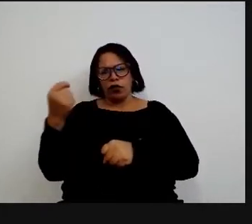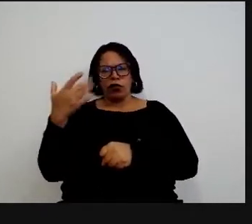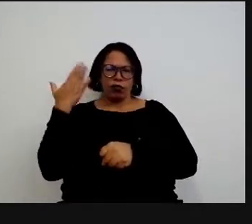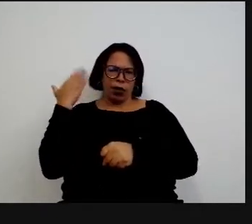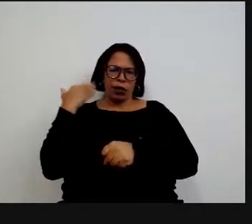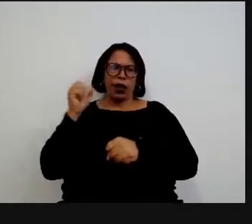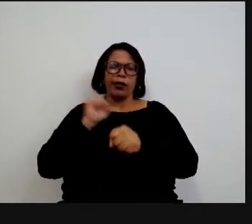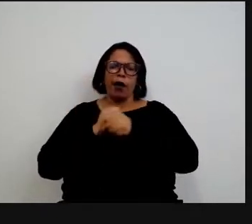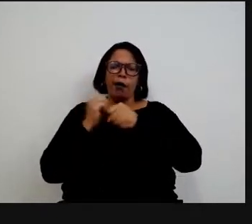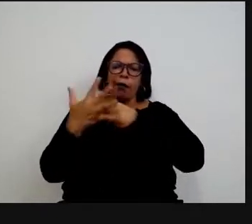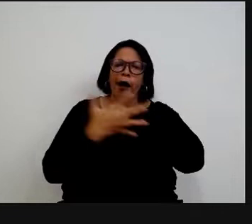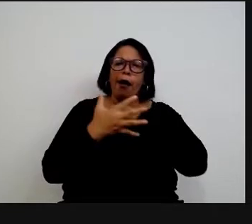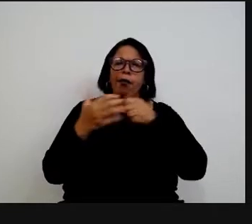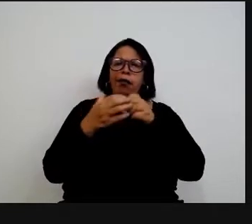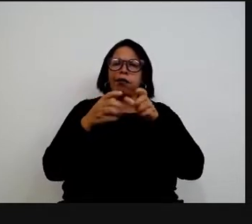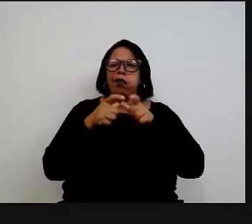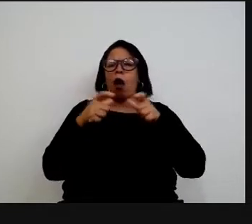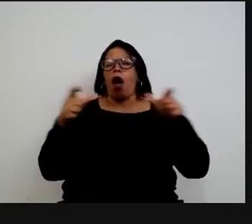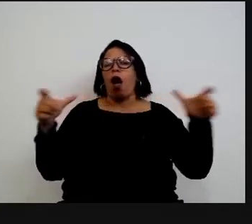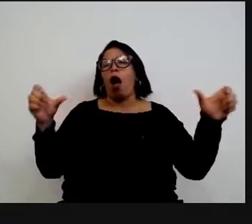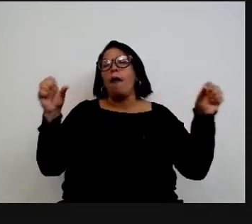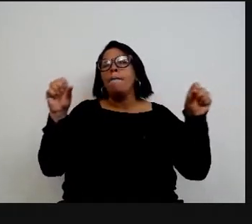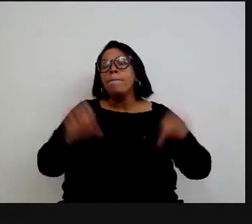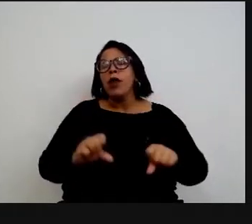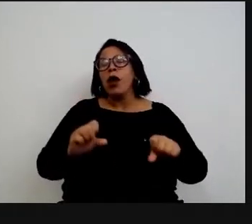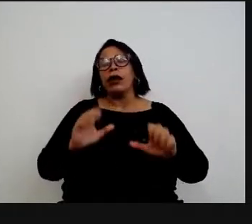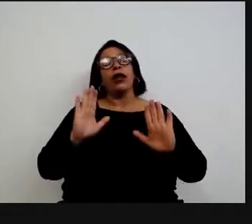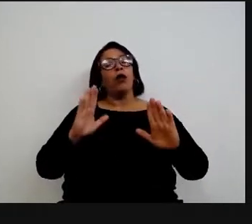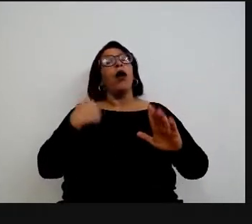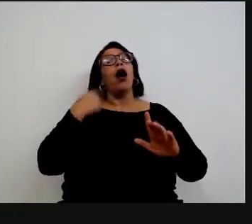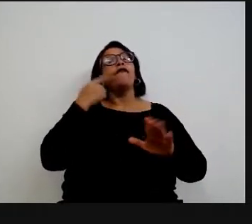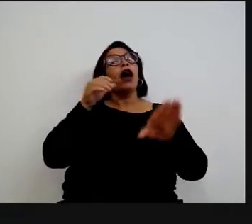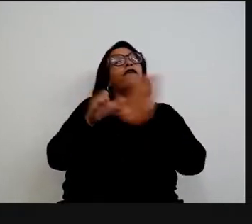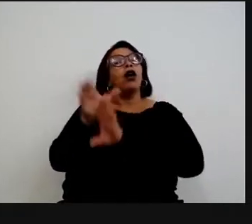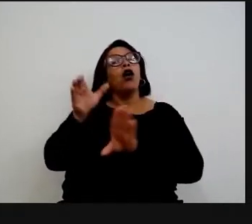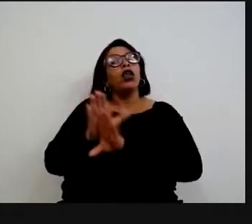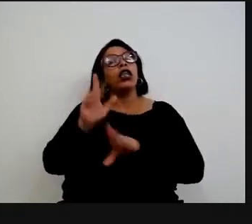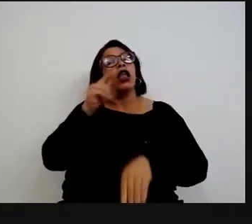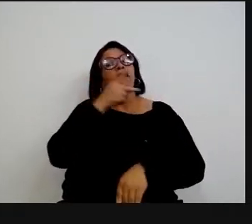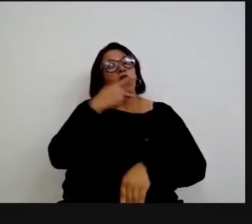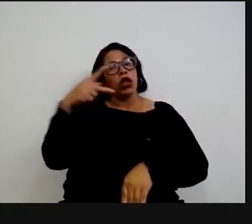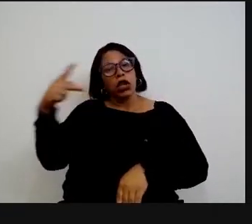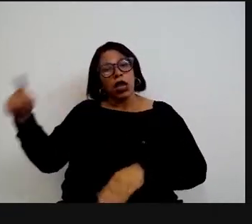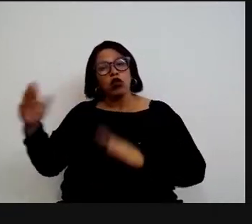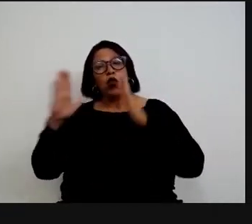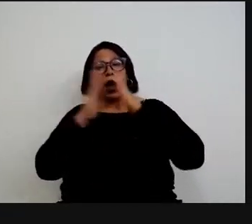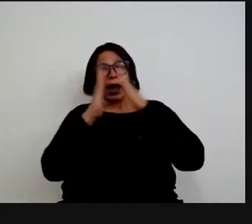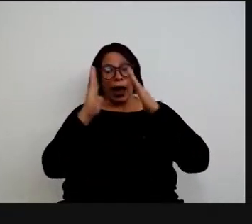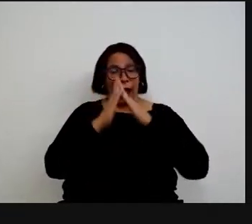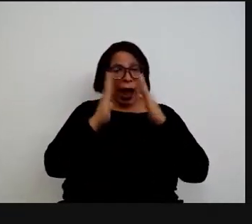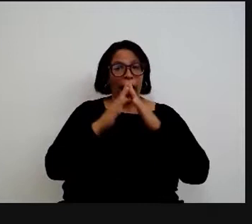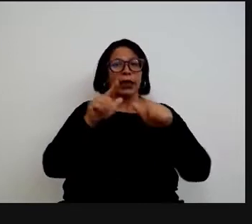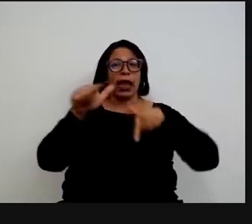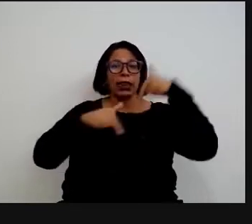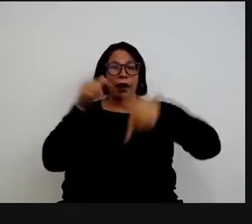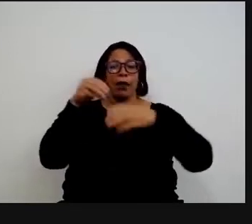dos arquivos que a gente está, ainda algum servidor tem fechado só na sua máquina, e só vai para casa a hora